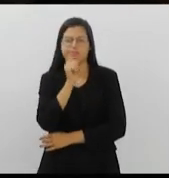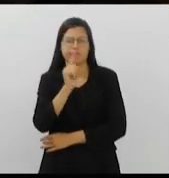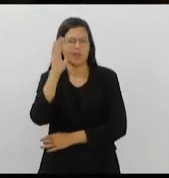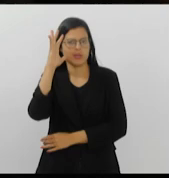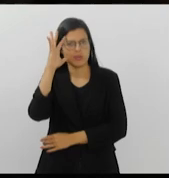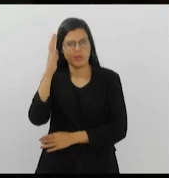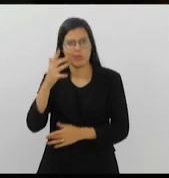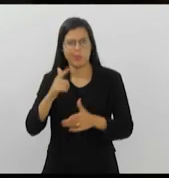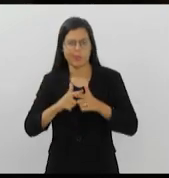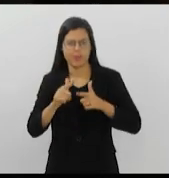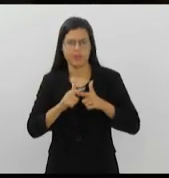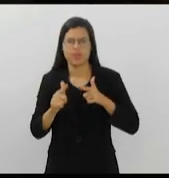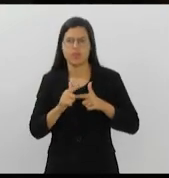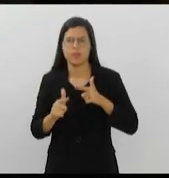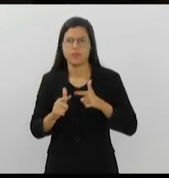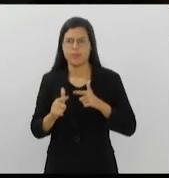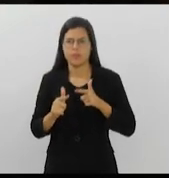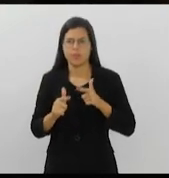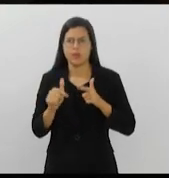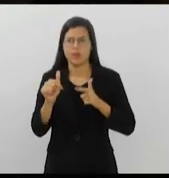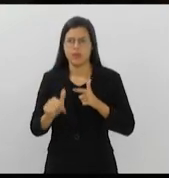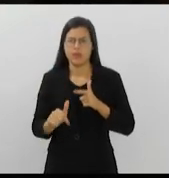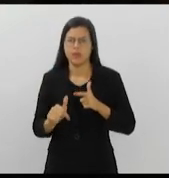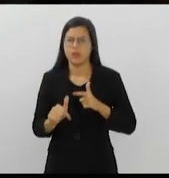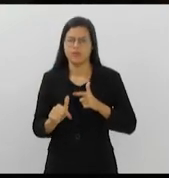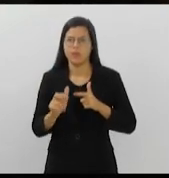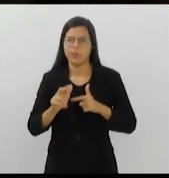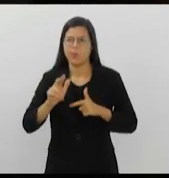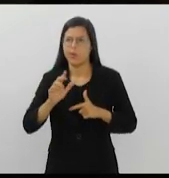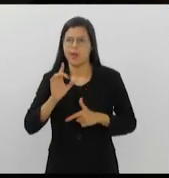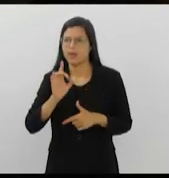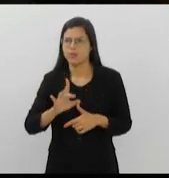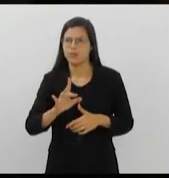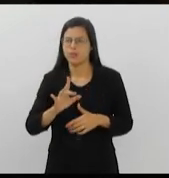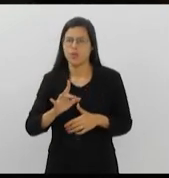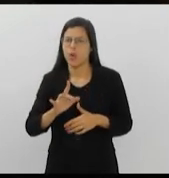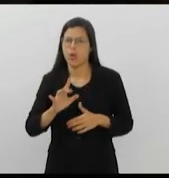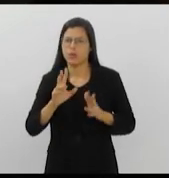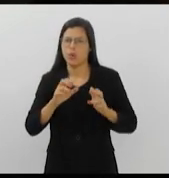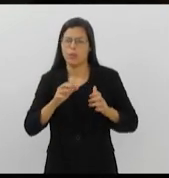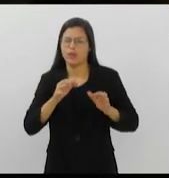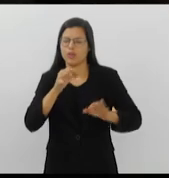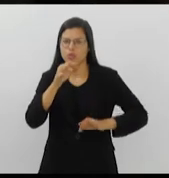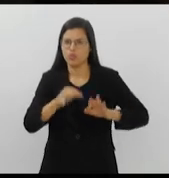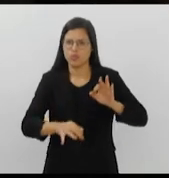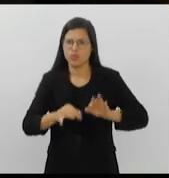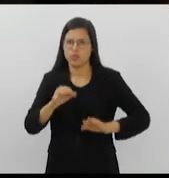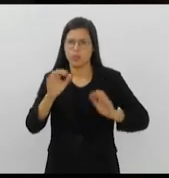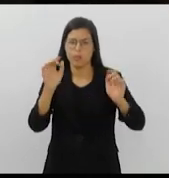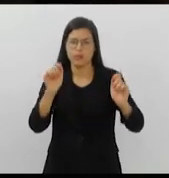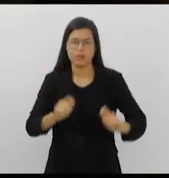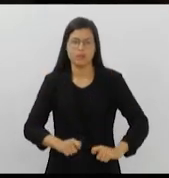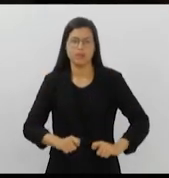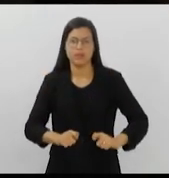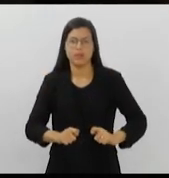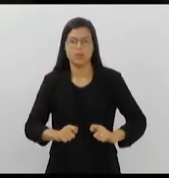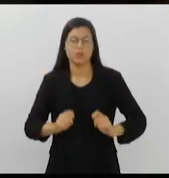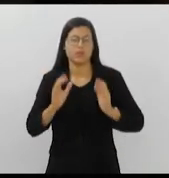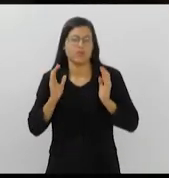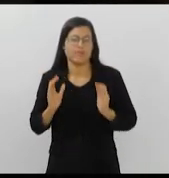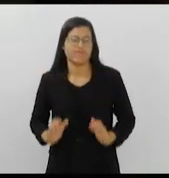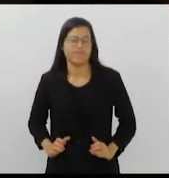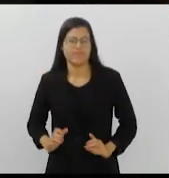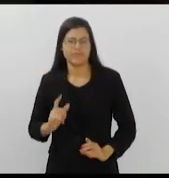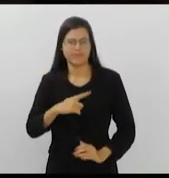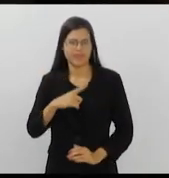vai muito além do que qualquer aspecto jurídico, do que qualquer possibilidade que o cidadão tem